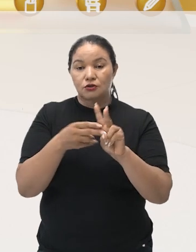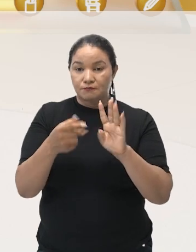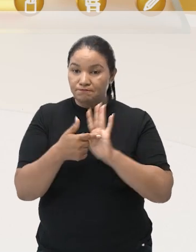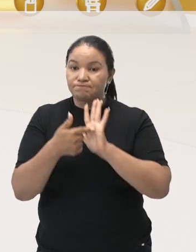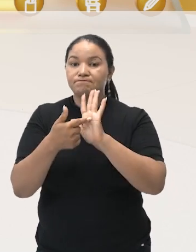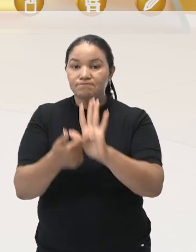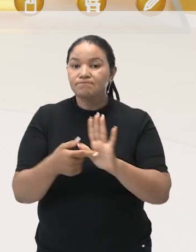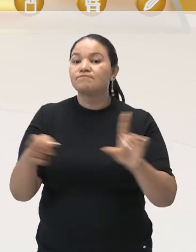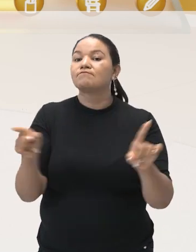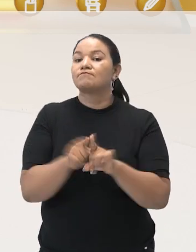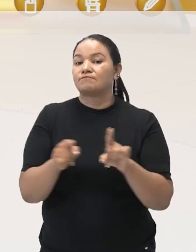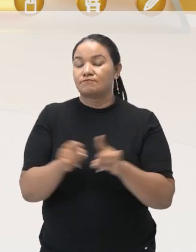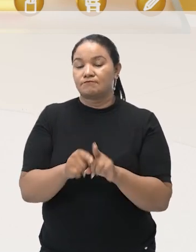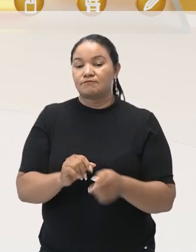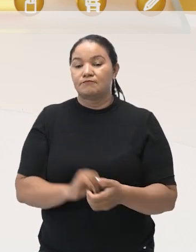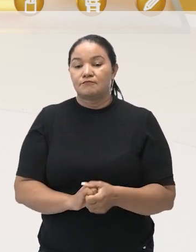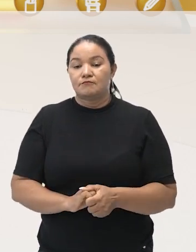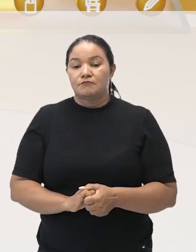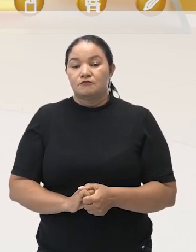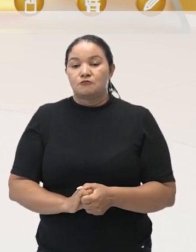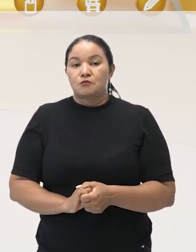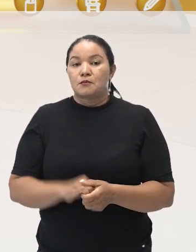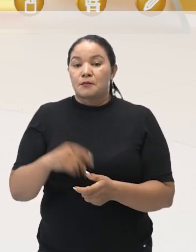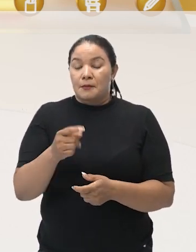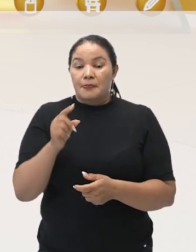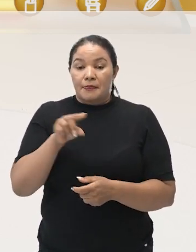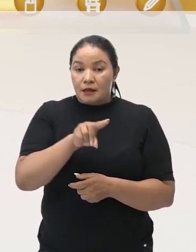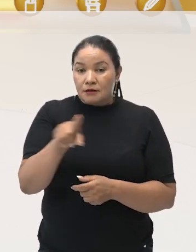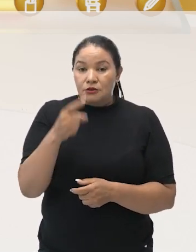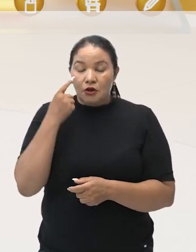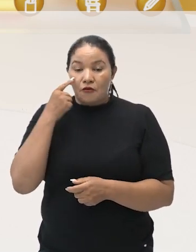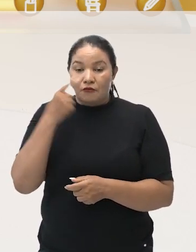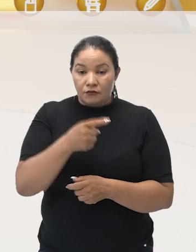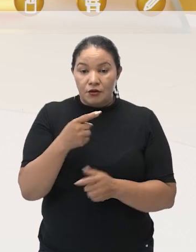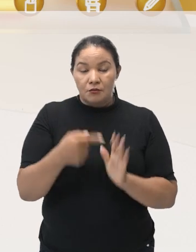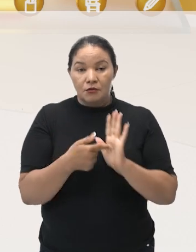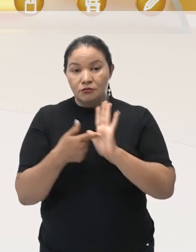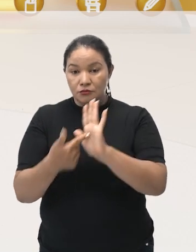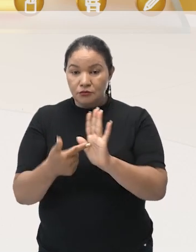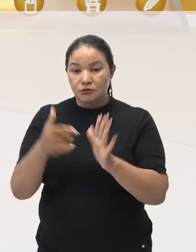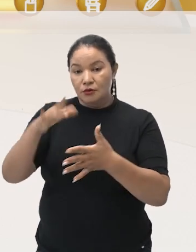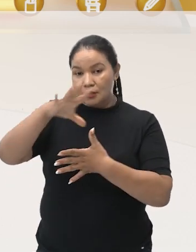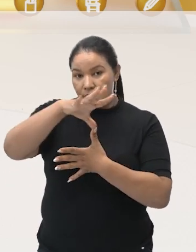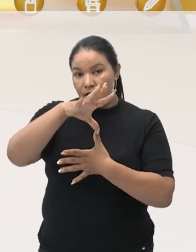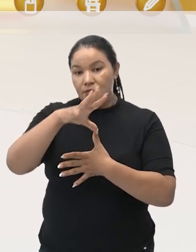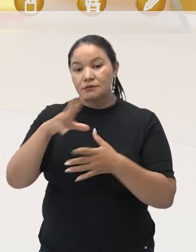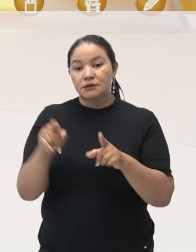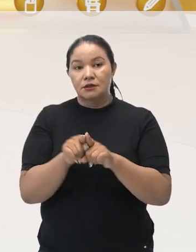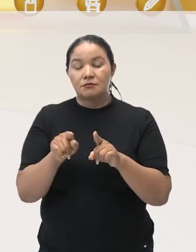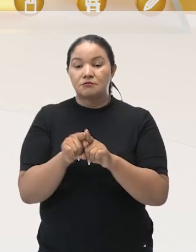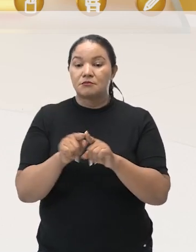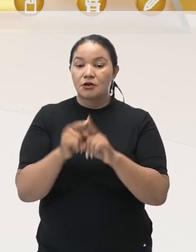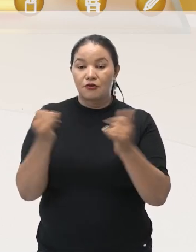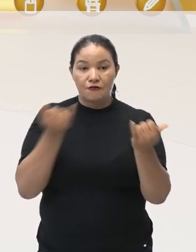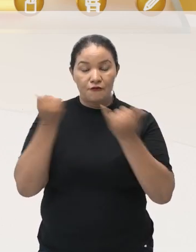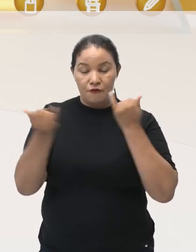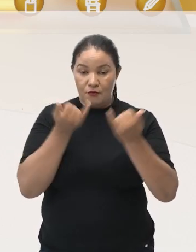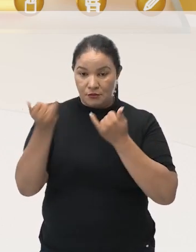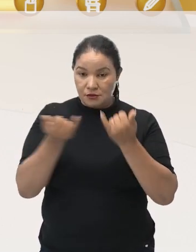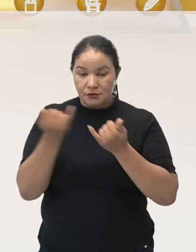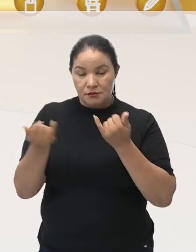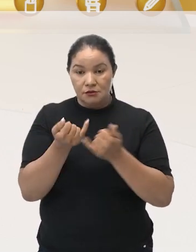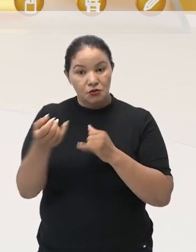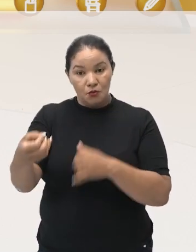deste quantitativo que vocês comprovaram a partir da exibição deste mapa, que tem uma informação atualizada,